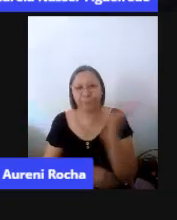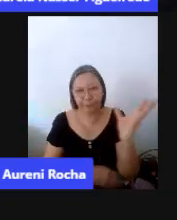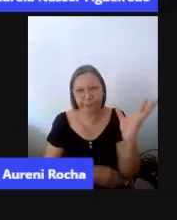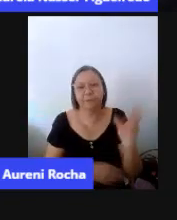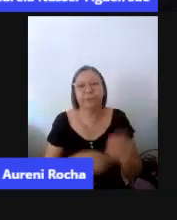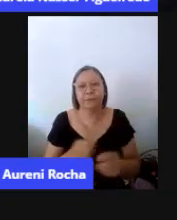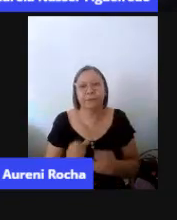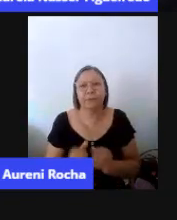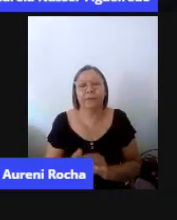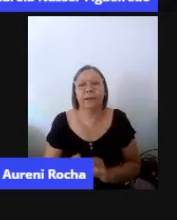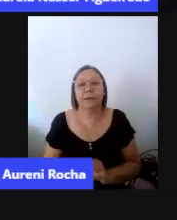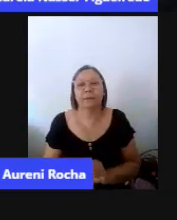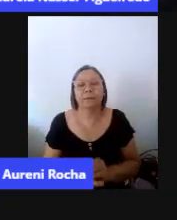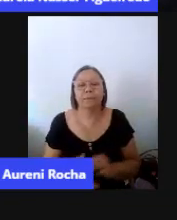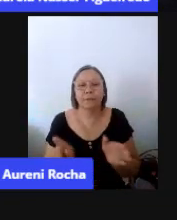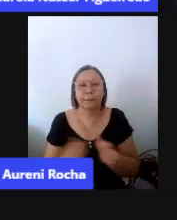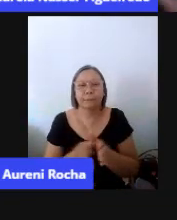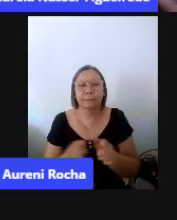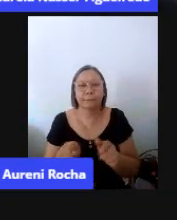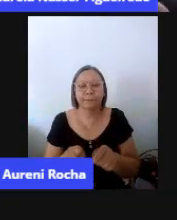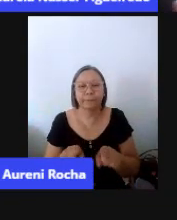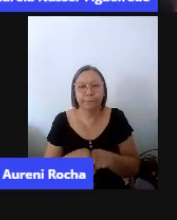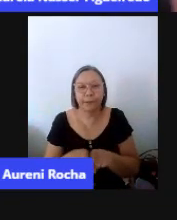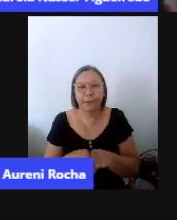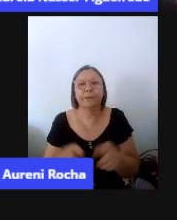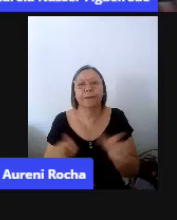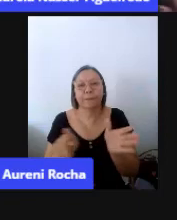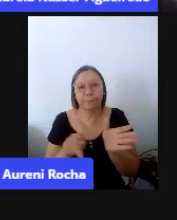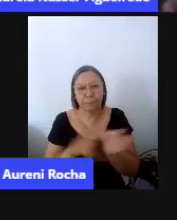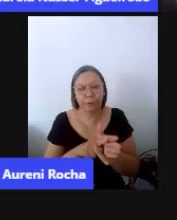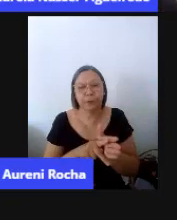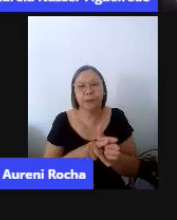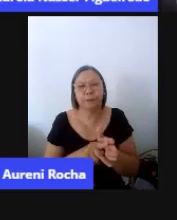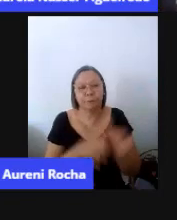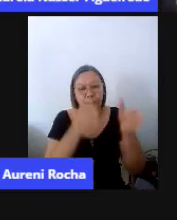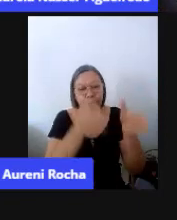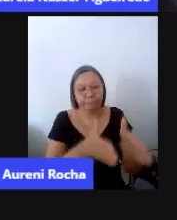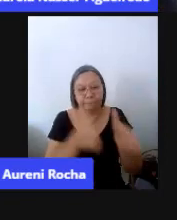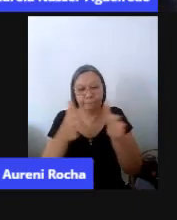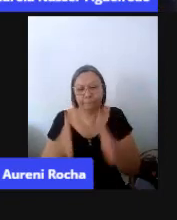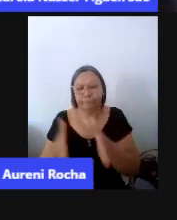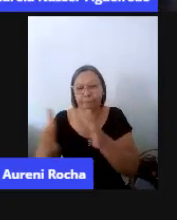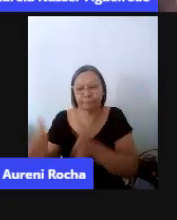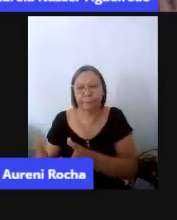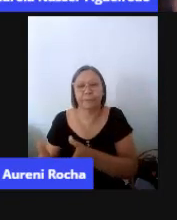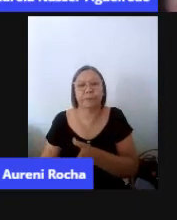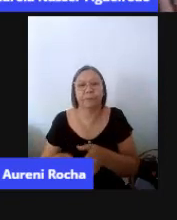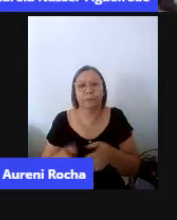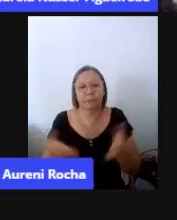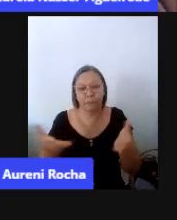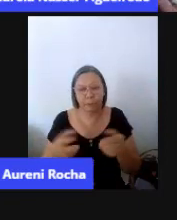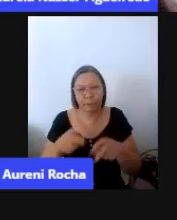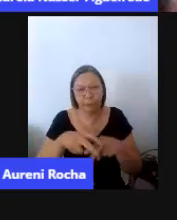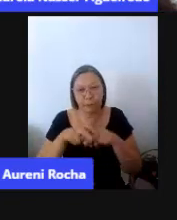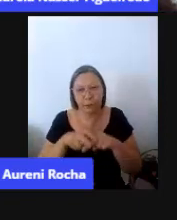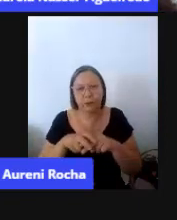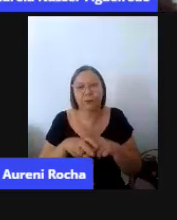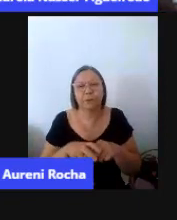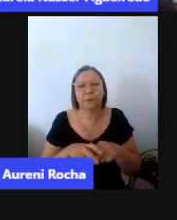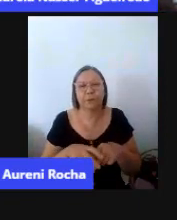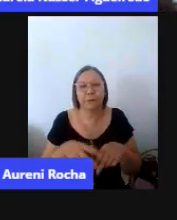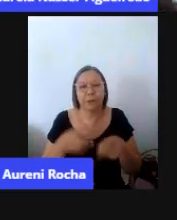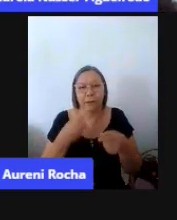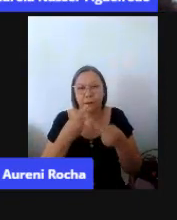Bom, e é um projeto que é por estações do ano, né? Por isso que é diálogos de verão. Mas a ideia é que tenha